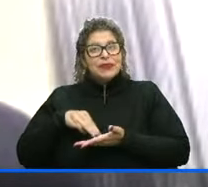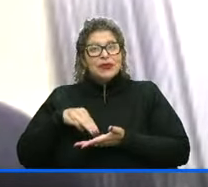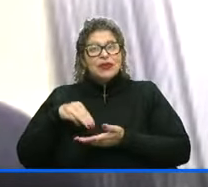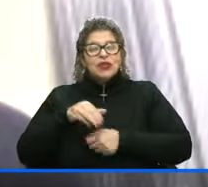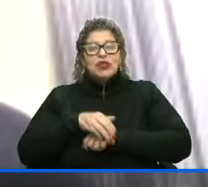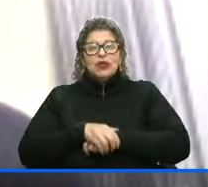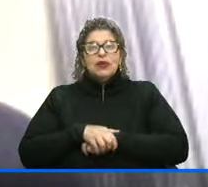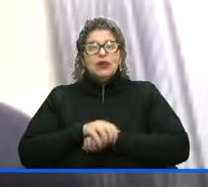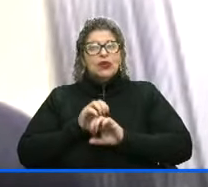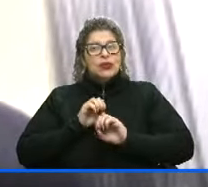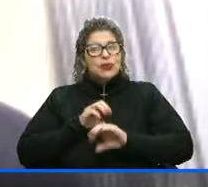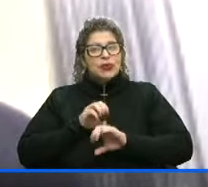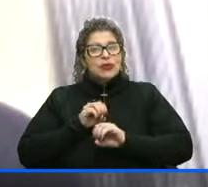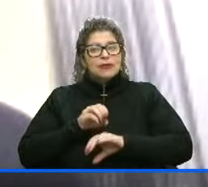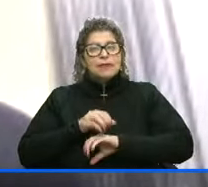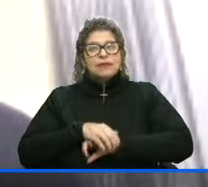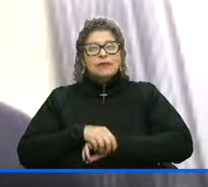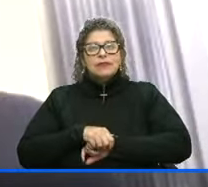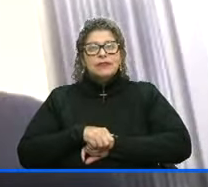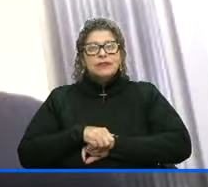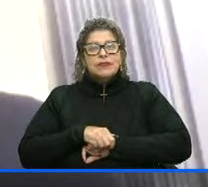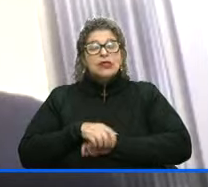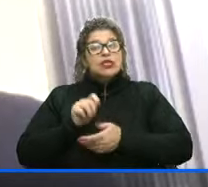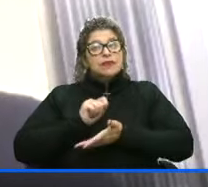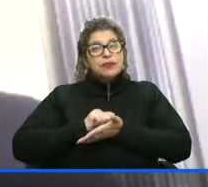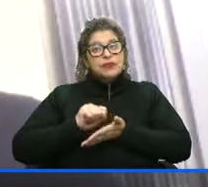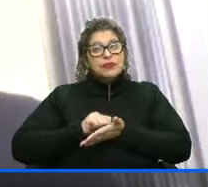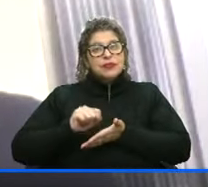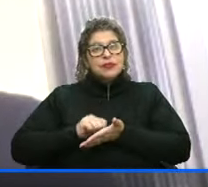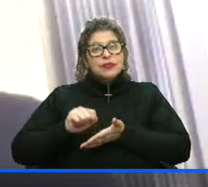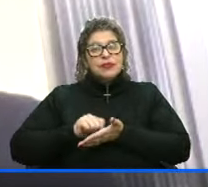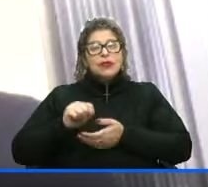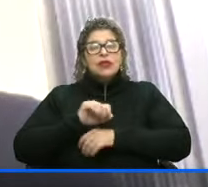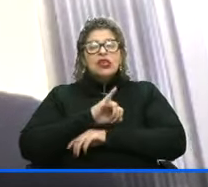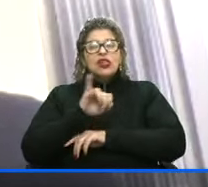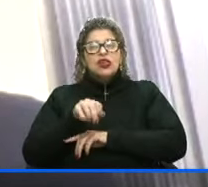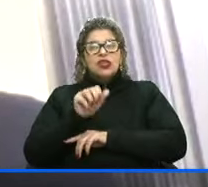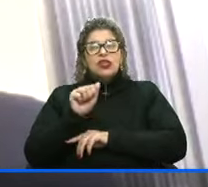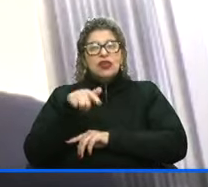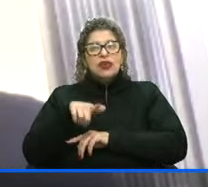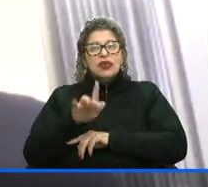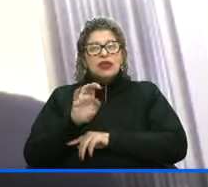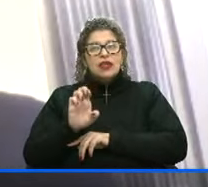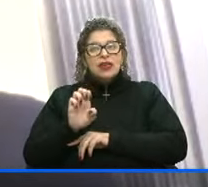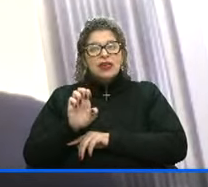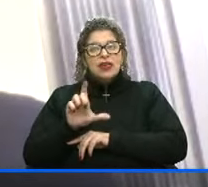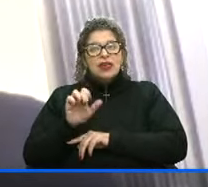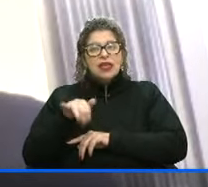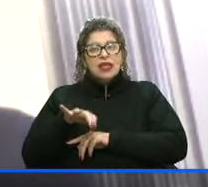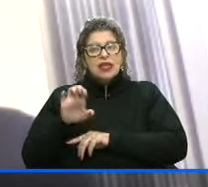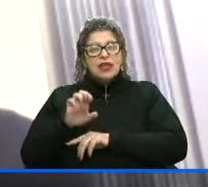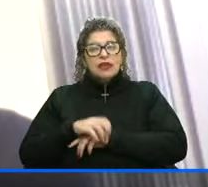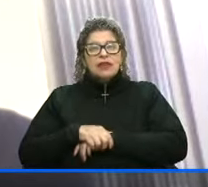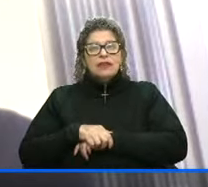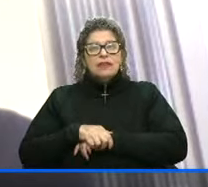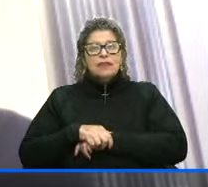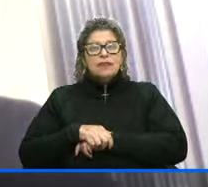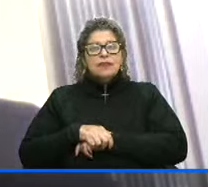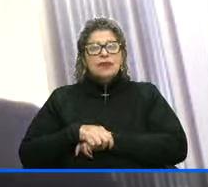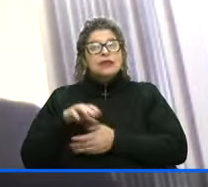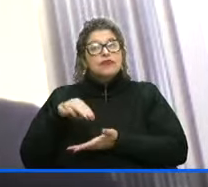Tudo bem? Bem-vinda, Eu fiz Ângela. algumas anotações aqui. Eu estou com a Jaqueline também, colega que trabalha comigo aqui